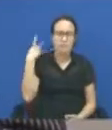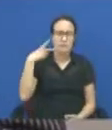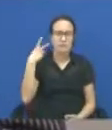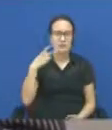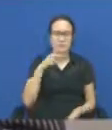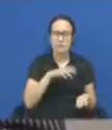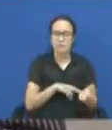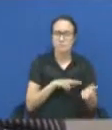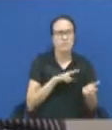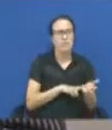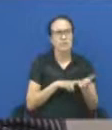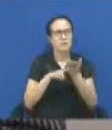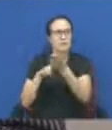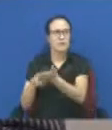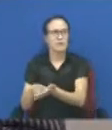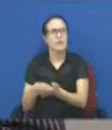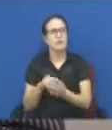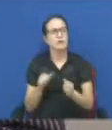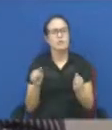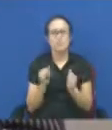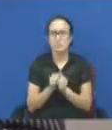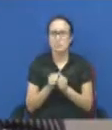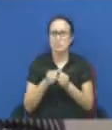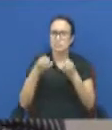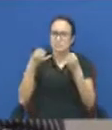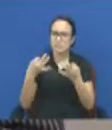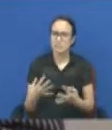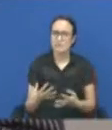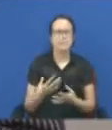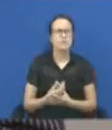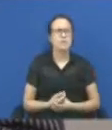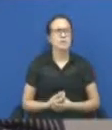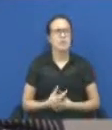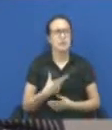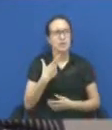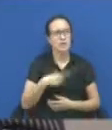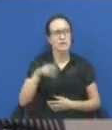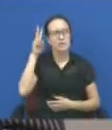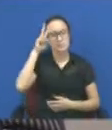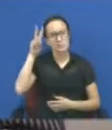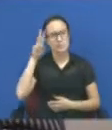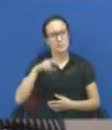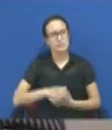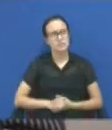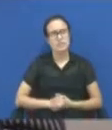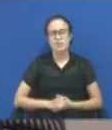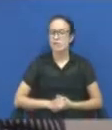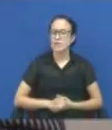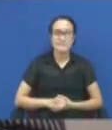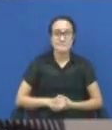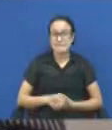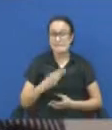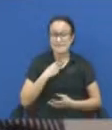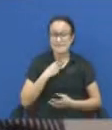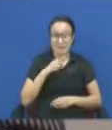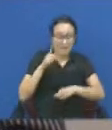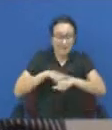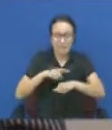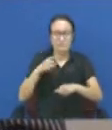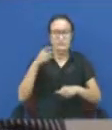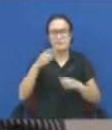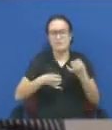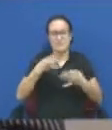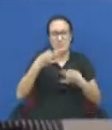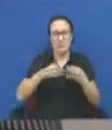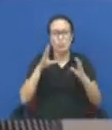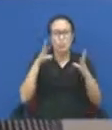mandando uma cartinha junto, dizendo um pouco da história minha, e aqui não dá para contar, vereador Ronei, quanto que eu aprendi com esse homem. Muito obrigado